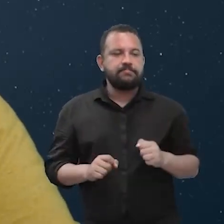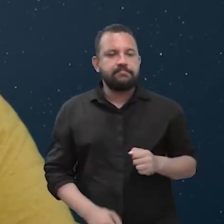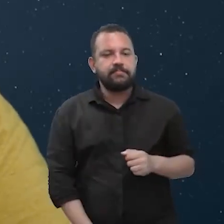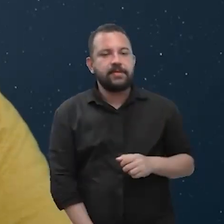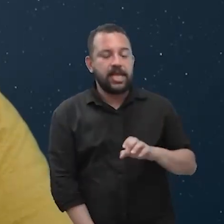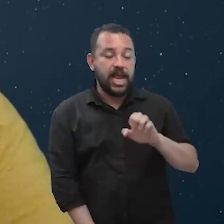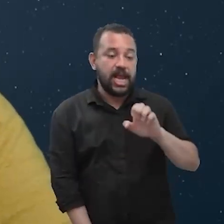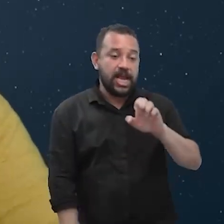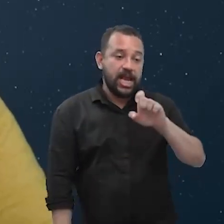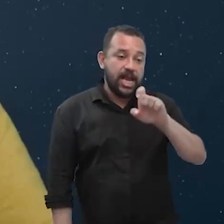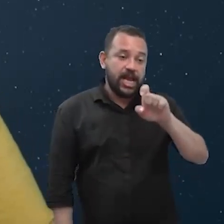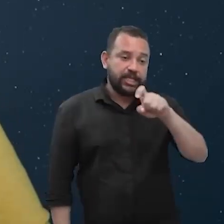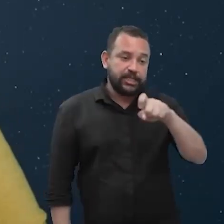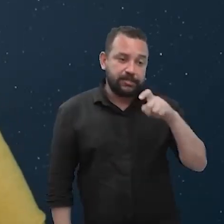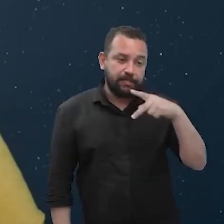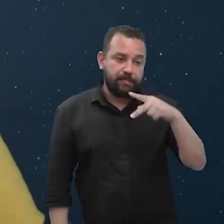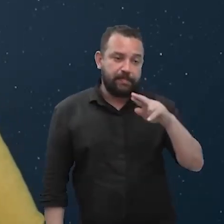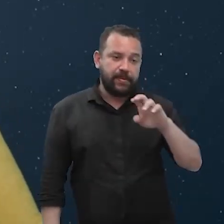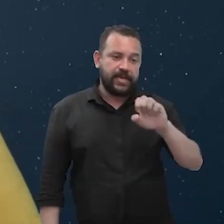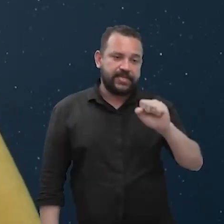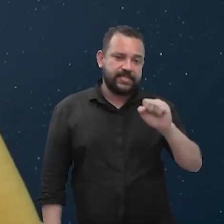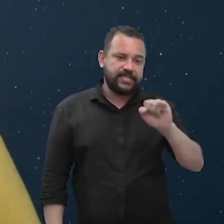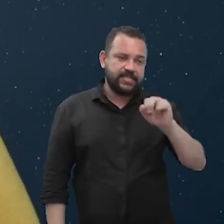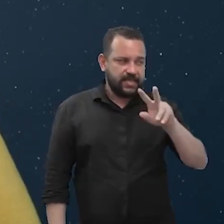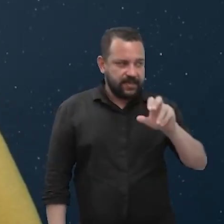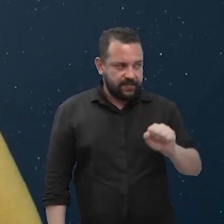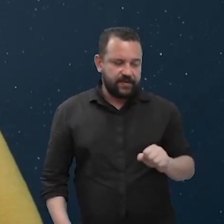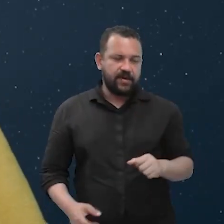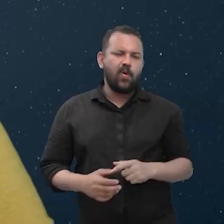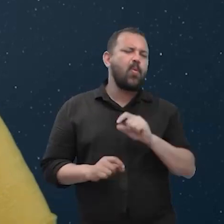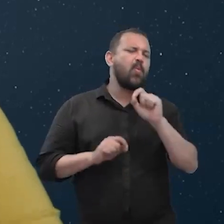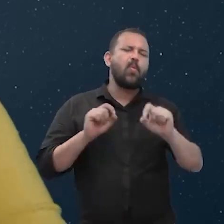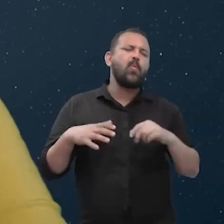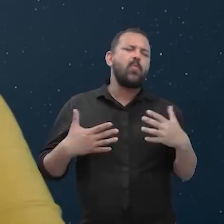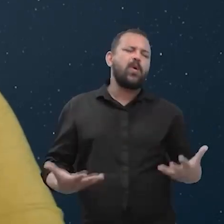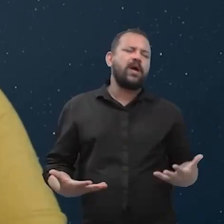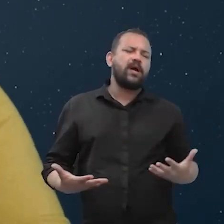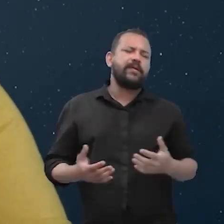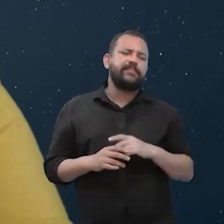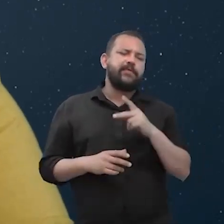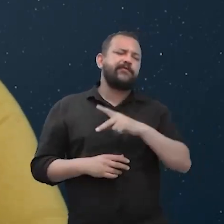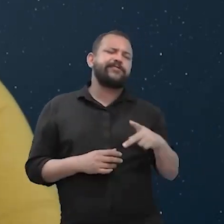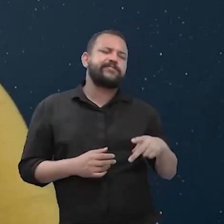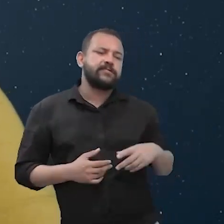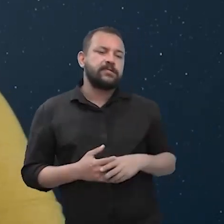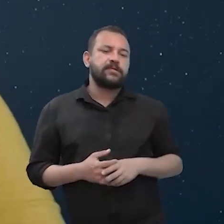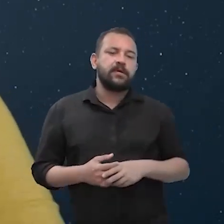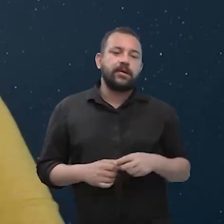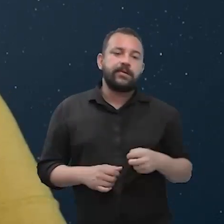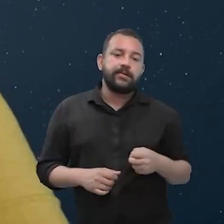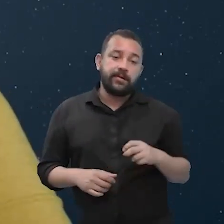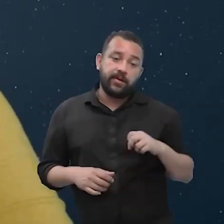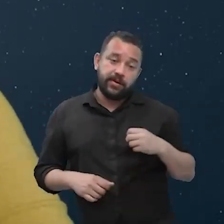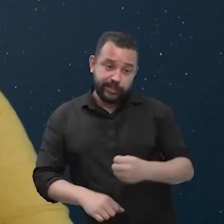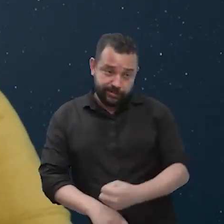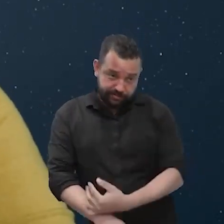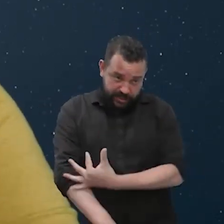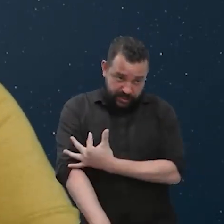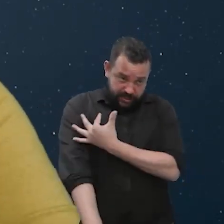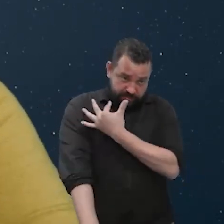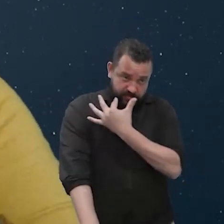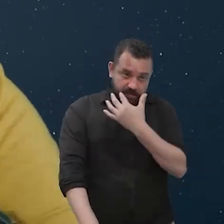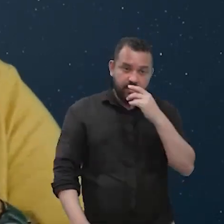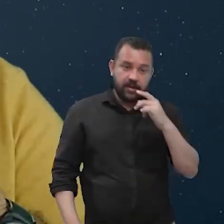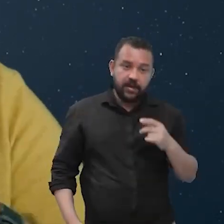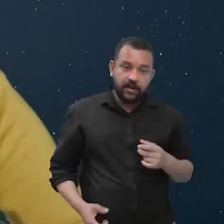uma exteriorização psíquica. O que é isso, professor? Função emotiva ou expressiva é quando